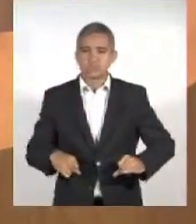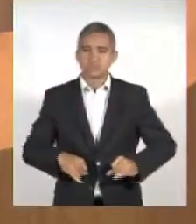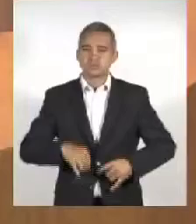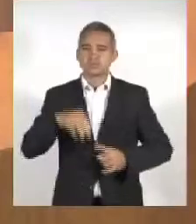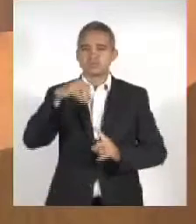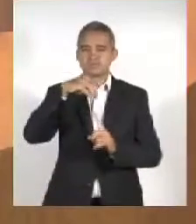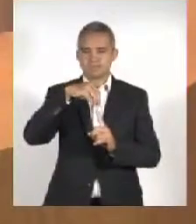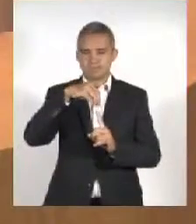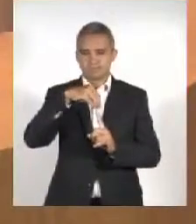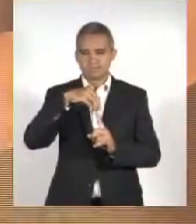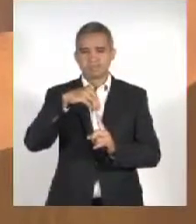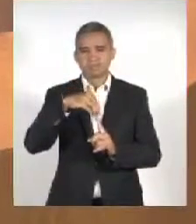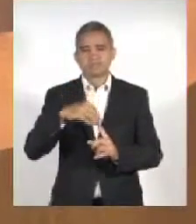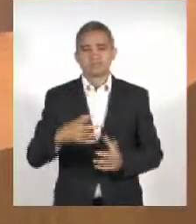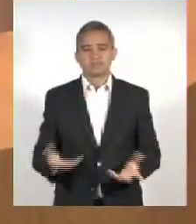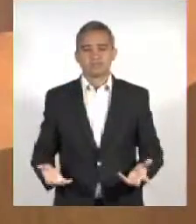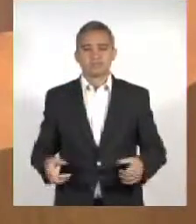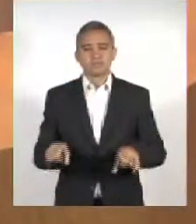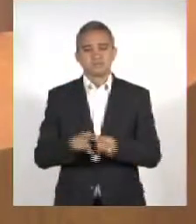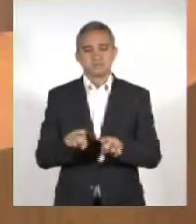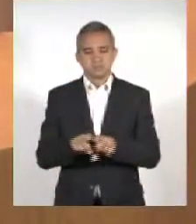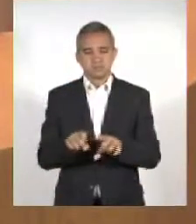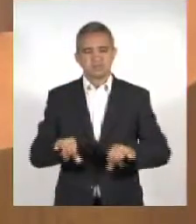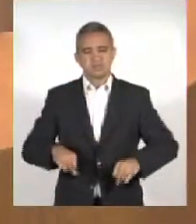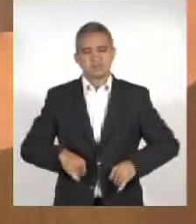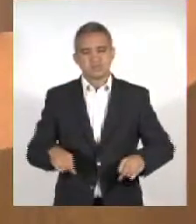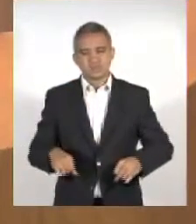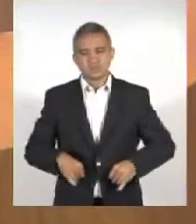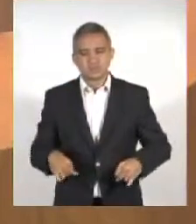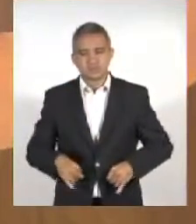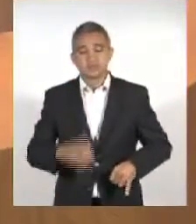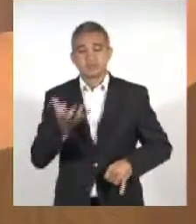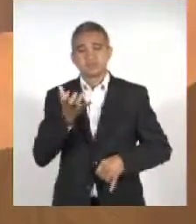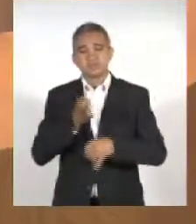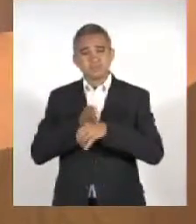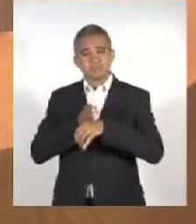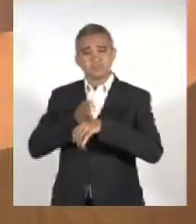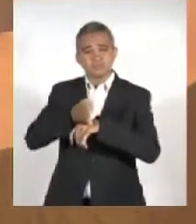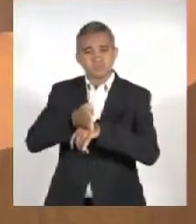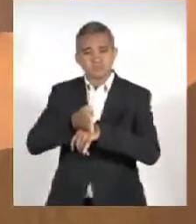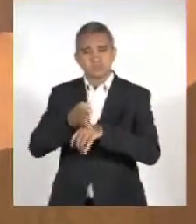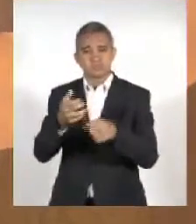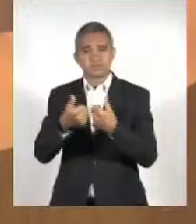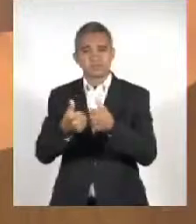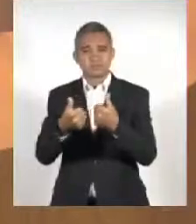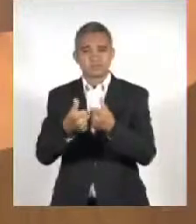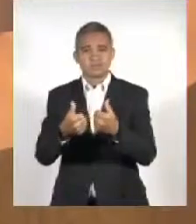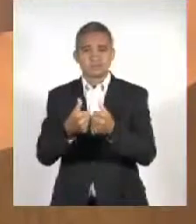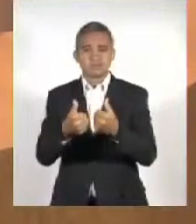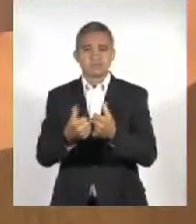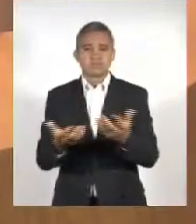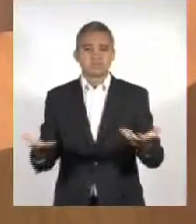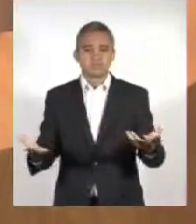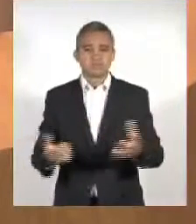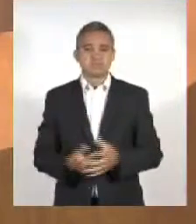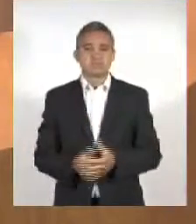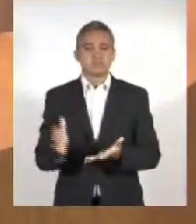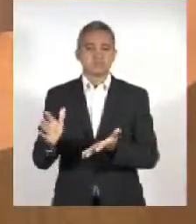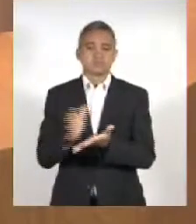ônibus, padecem tentando embarcar num transporte coletivo, porque muitos